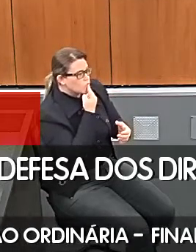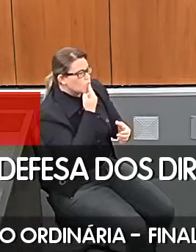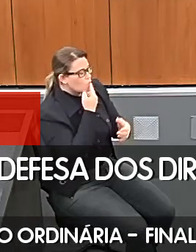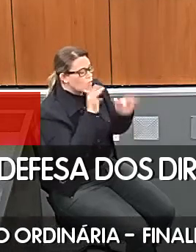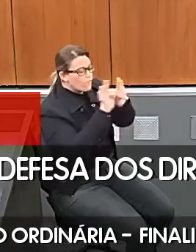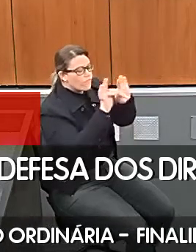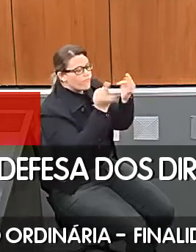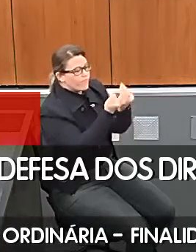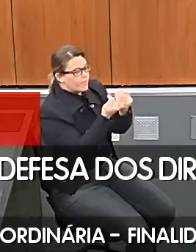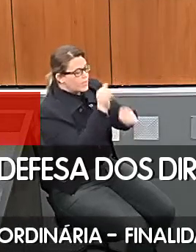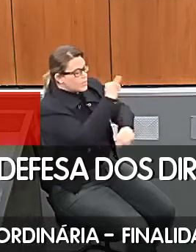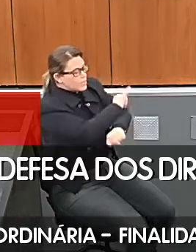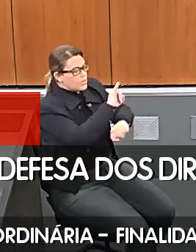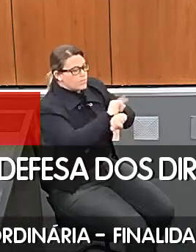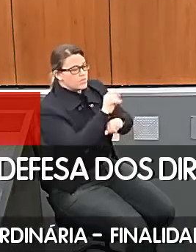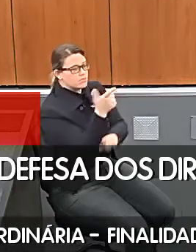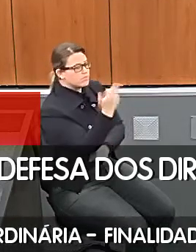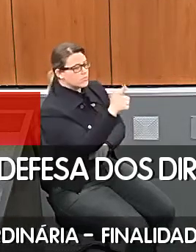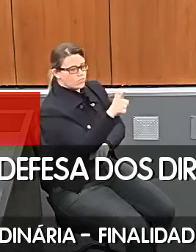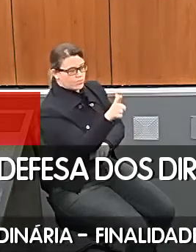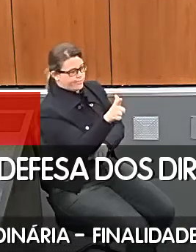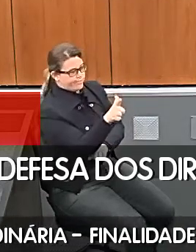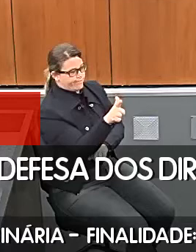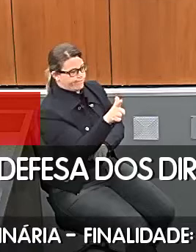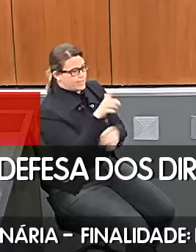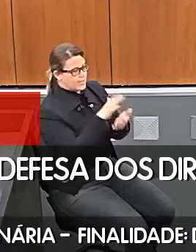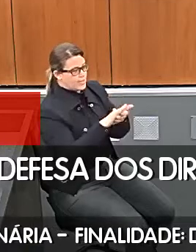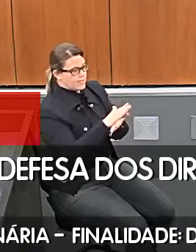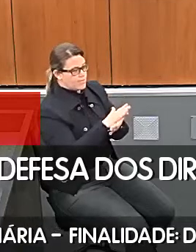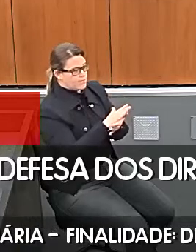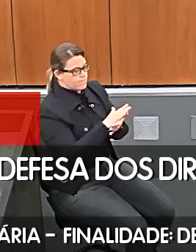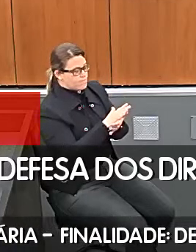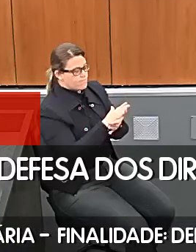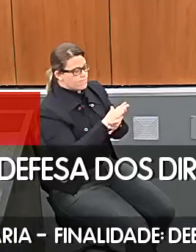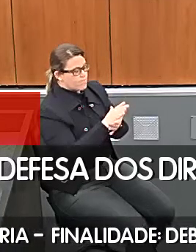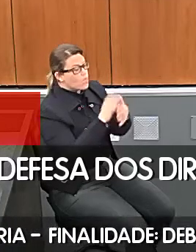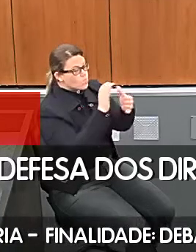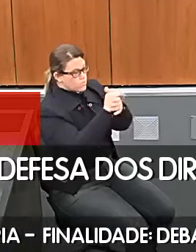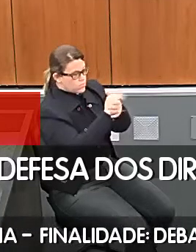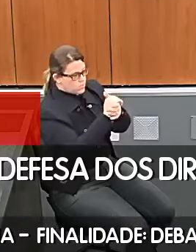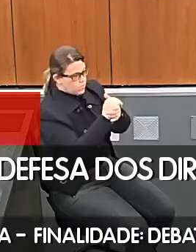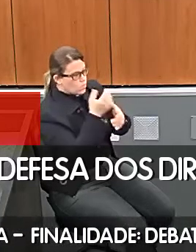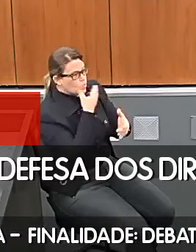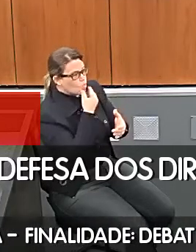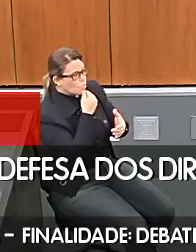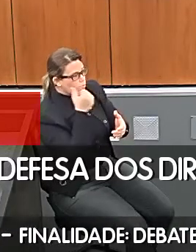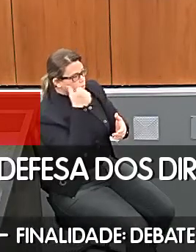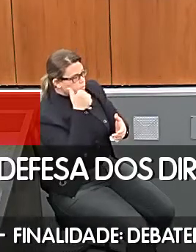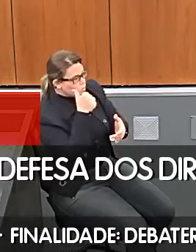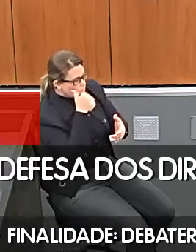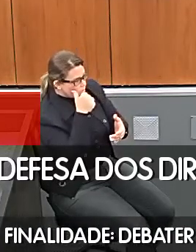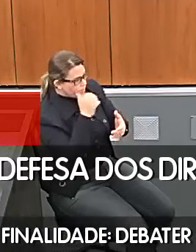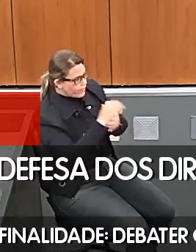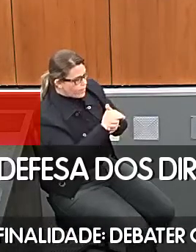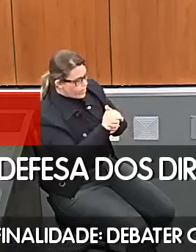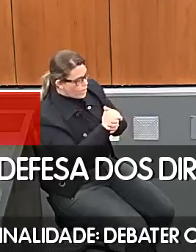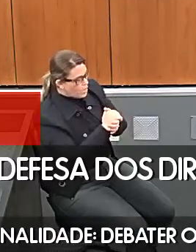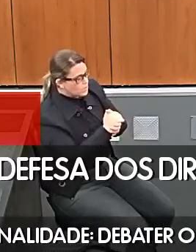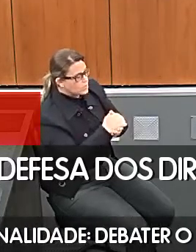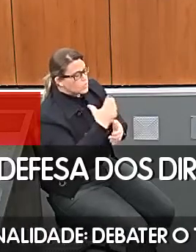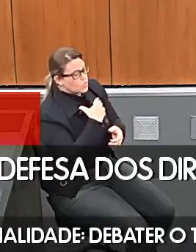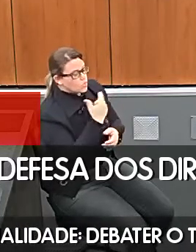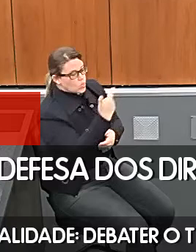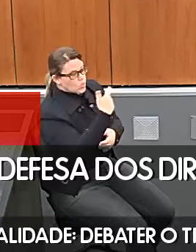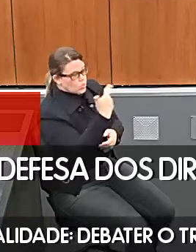esse casal de surdo tem dois filhos, uma criança bebê, aliás, uma criança bebezinha e uma criança de 3 anos.